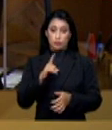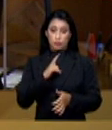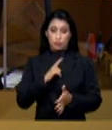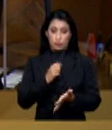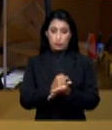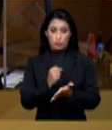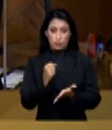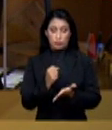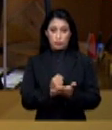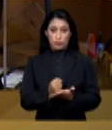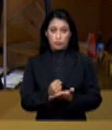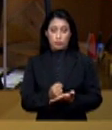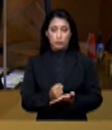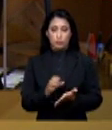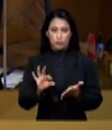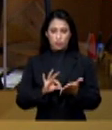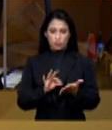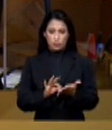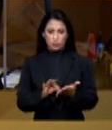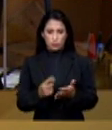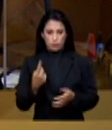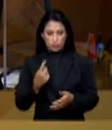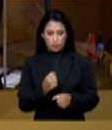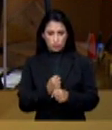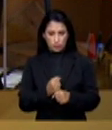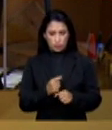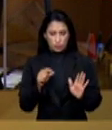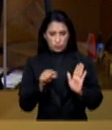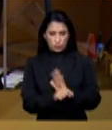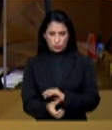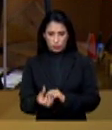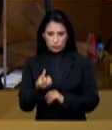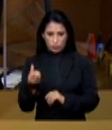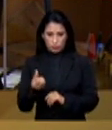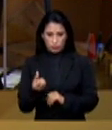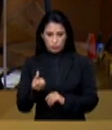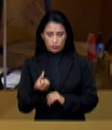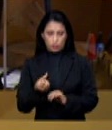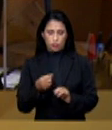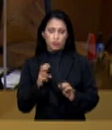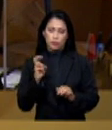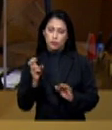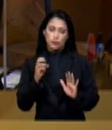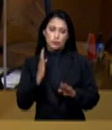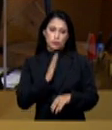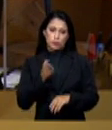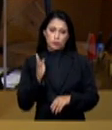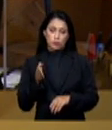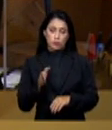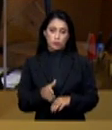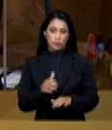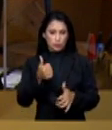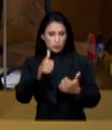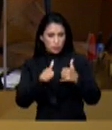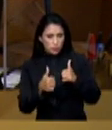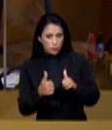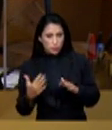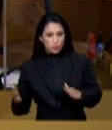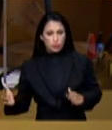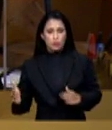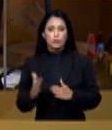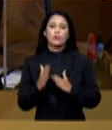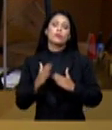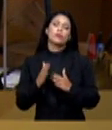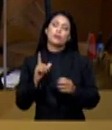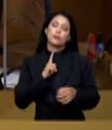em até uma para ser para quem foi vetado para você para fins de aferição do